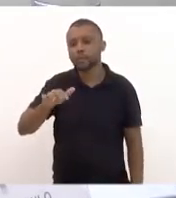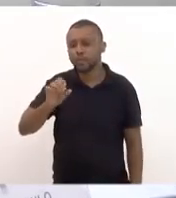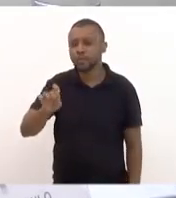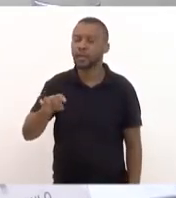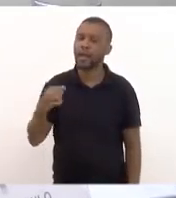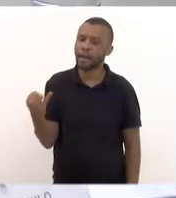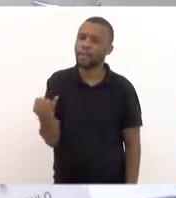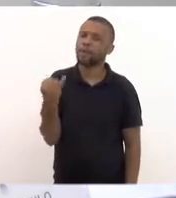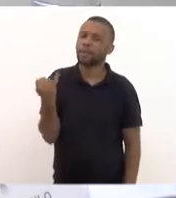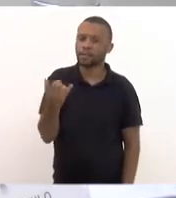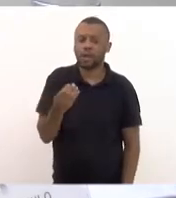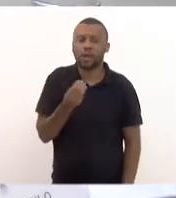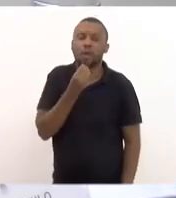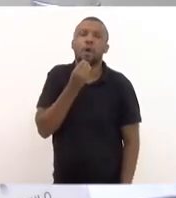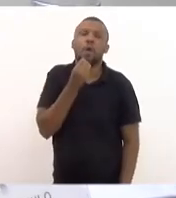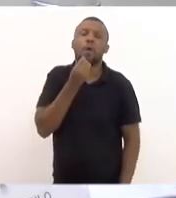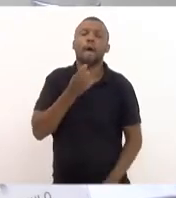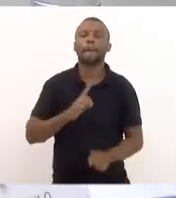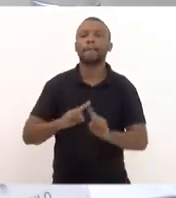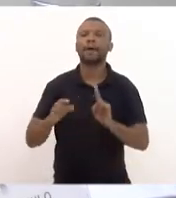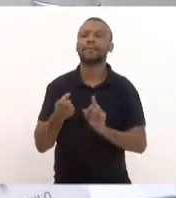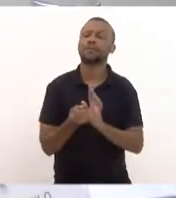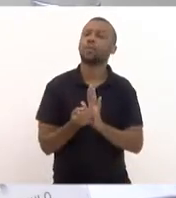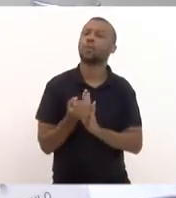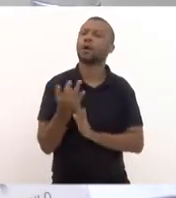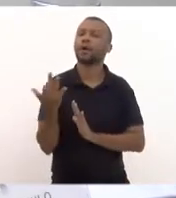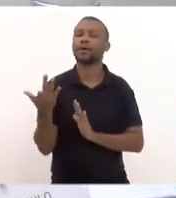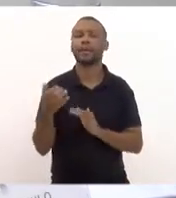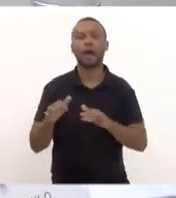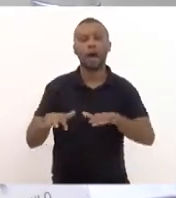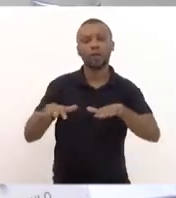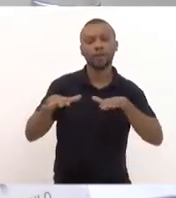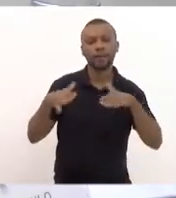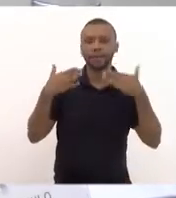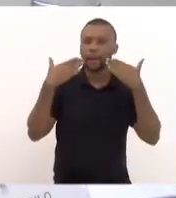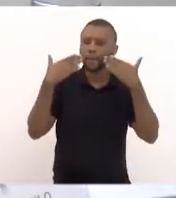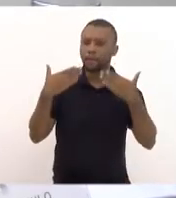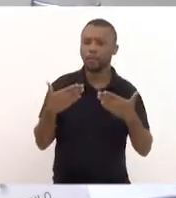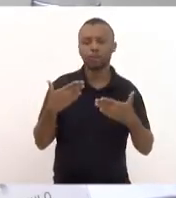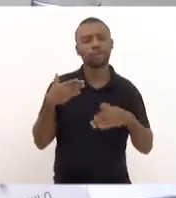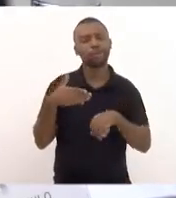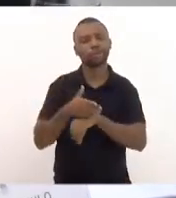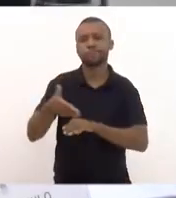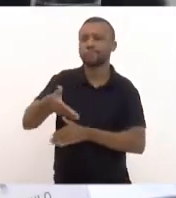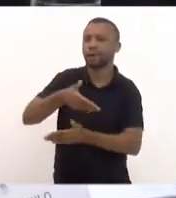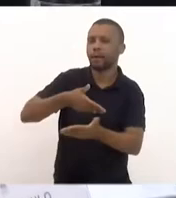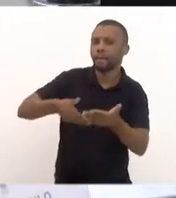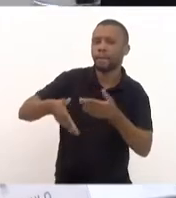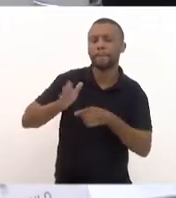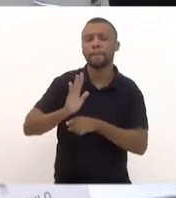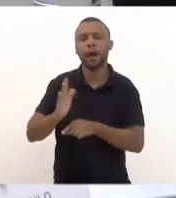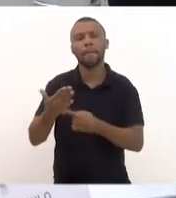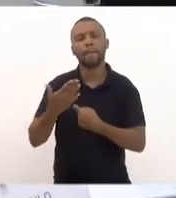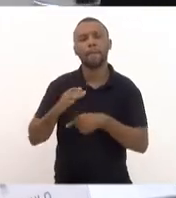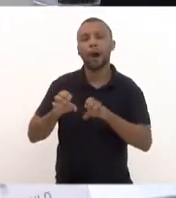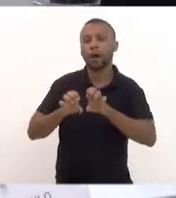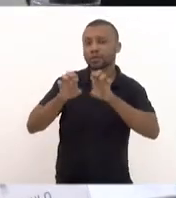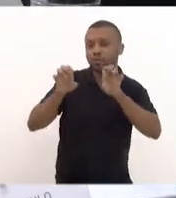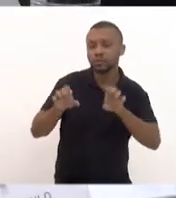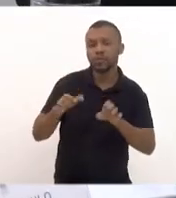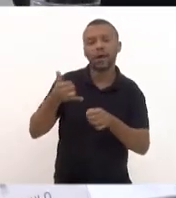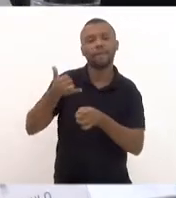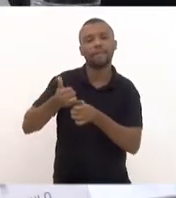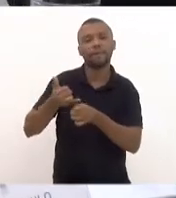oportuna. Mas quantas audiências públicas eu participei aqui, Eliomar, para discutir a estrutura